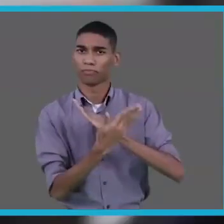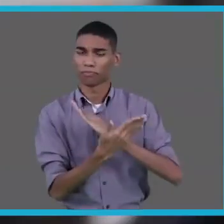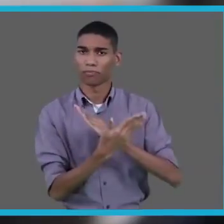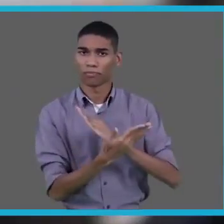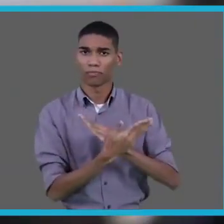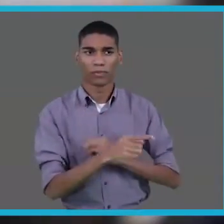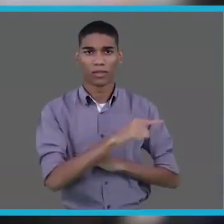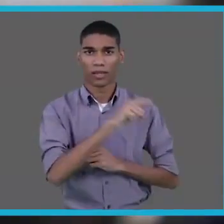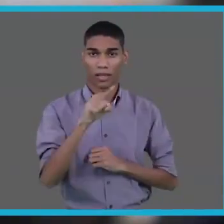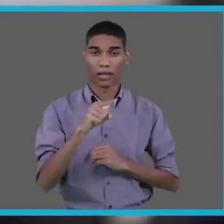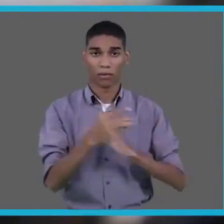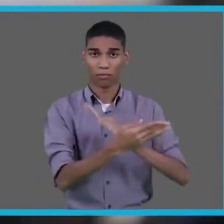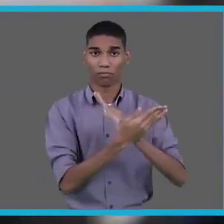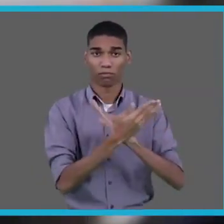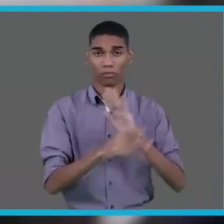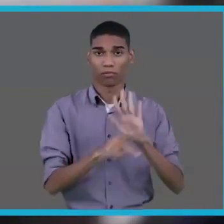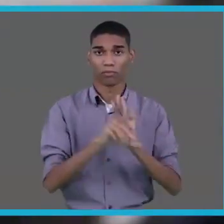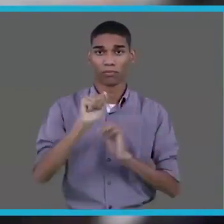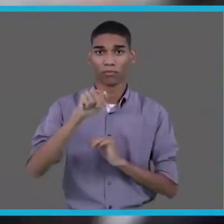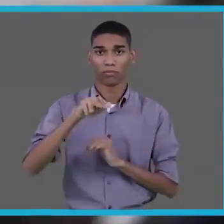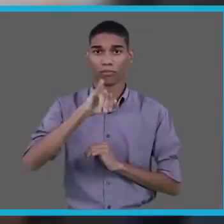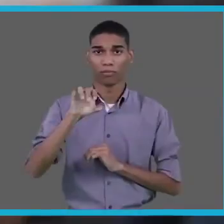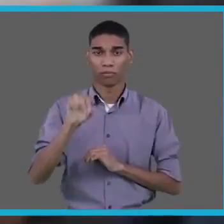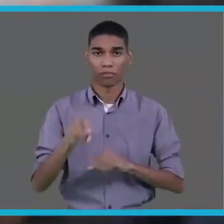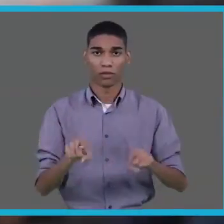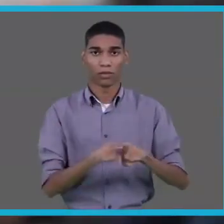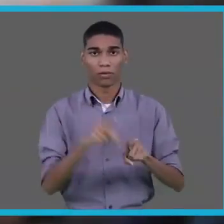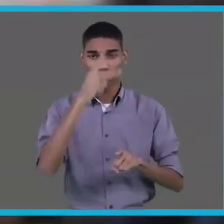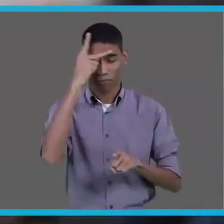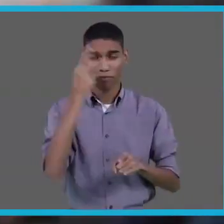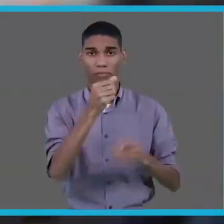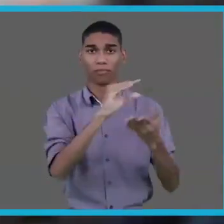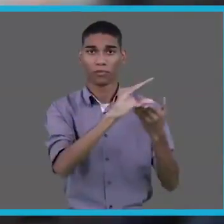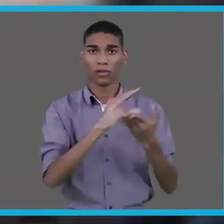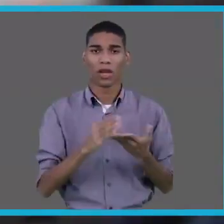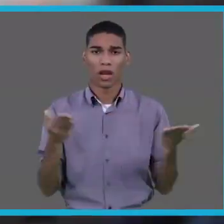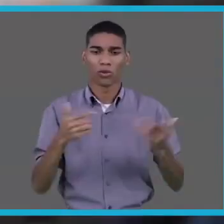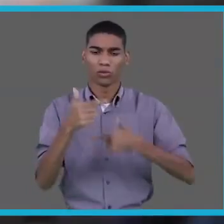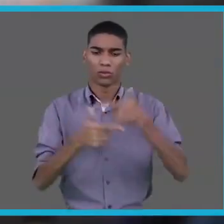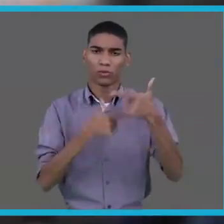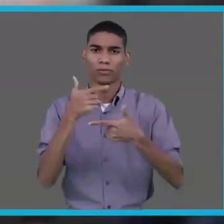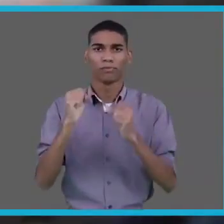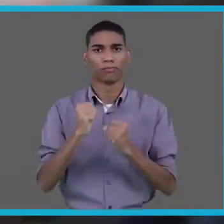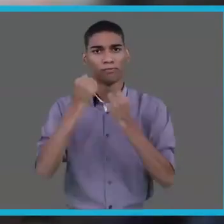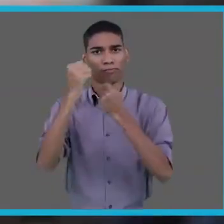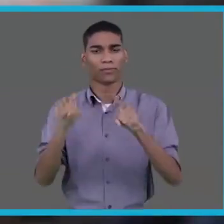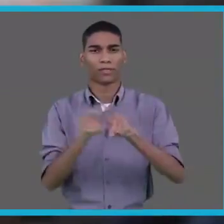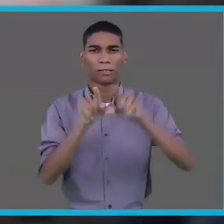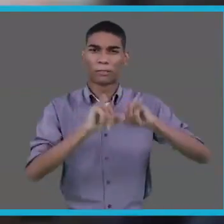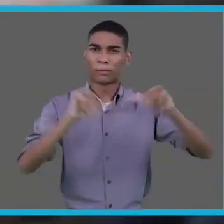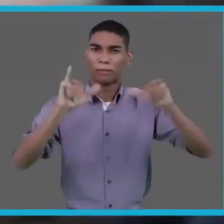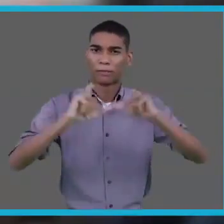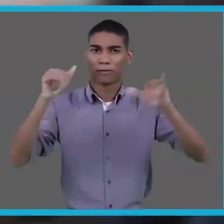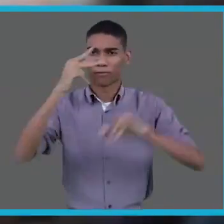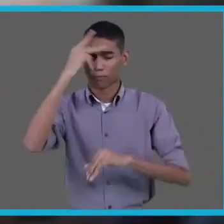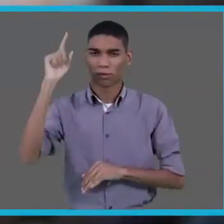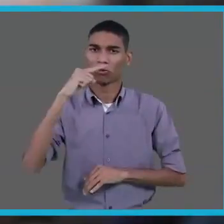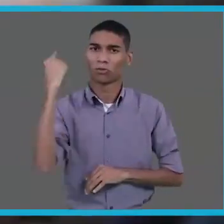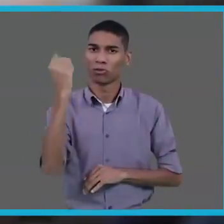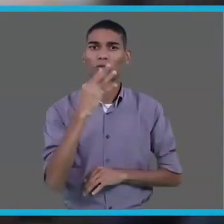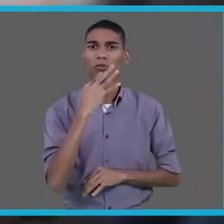no caso os investidores anjos, e mentores. Até então nós viemos trabalhando para fortalecer e fixar a marca no